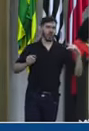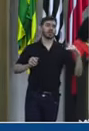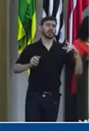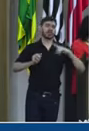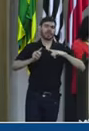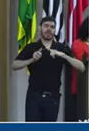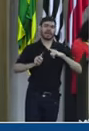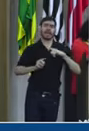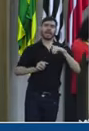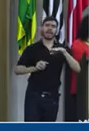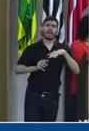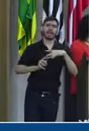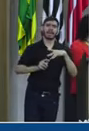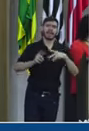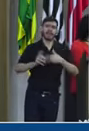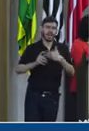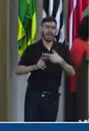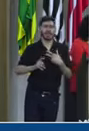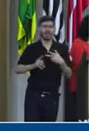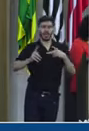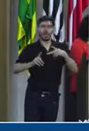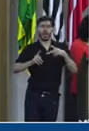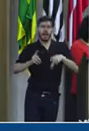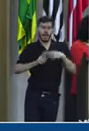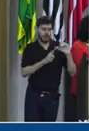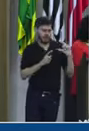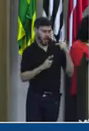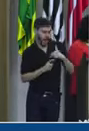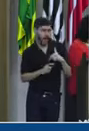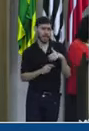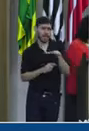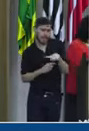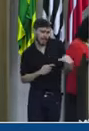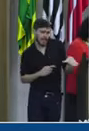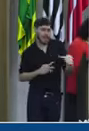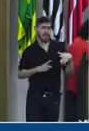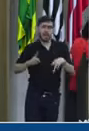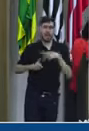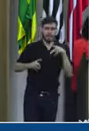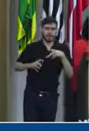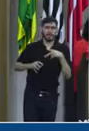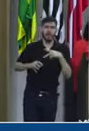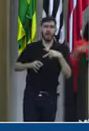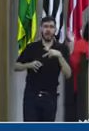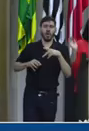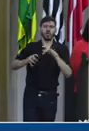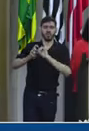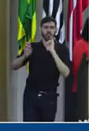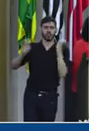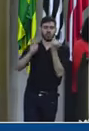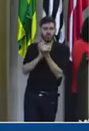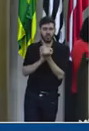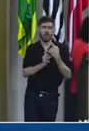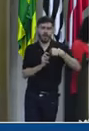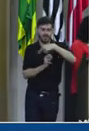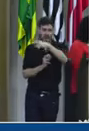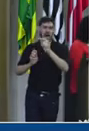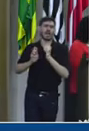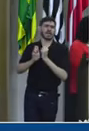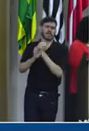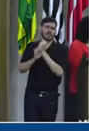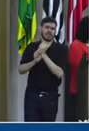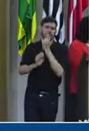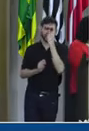albino, nanismo, povos tradicionais, o povo do Marajó. Peixinho vai para o Marajó com a gente, fica dias lá. Obrigada por estar